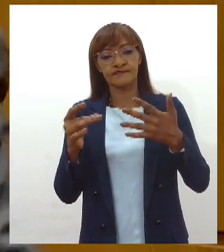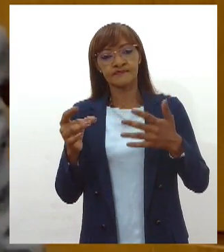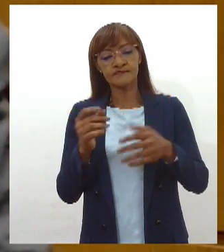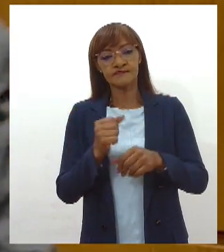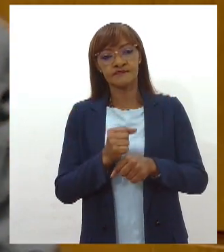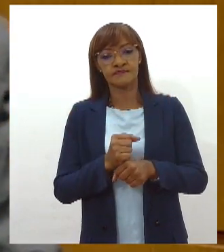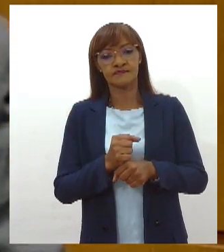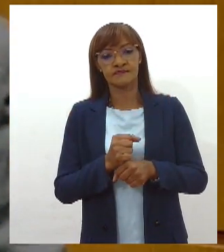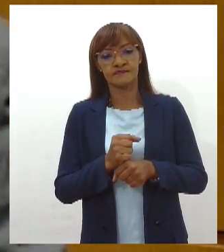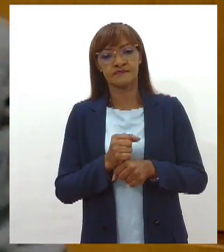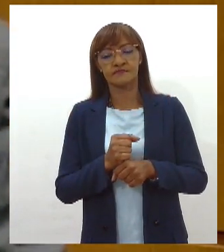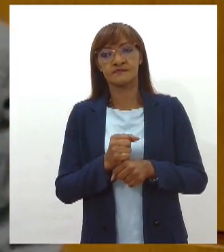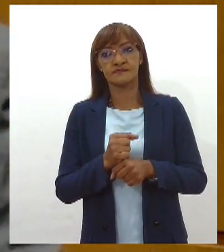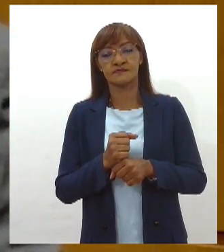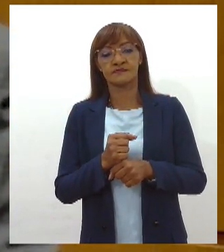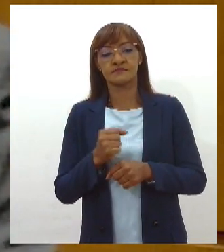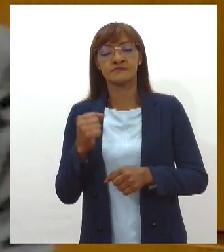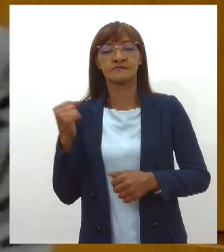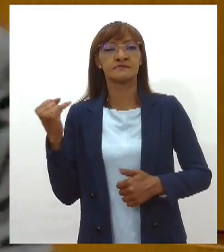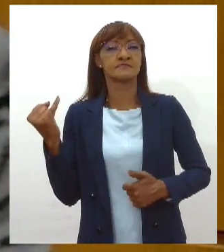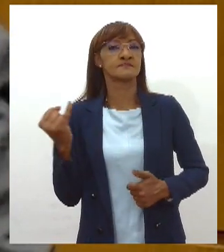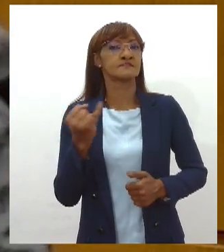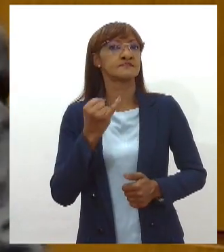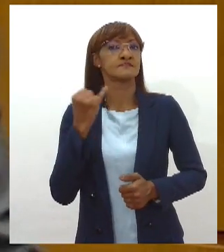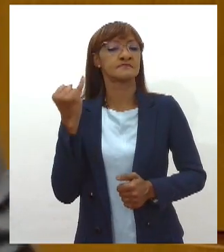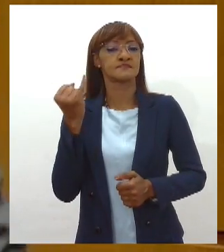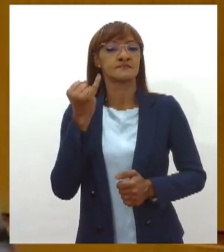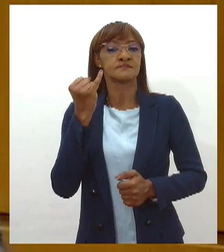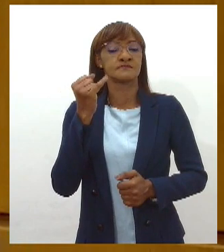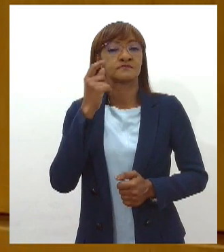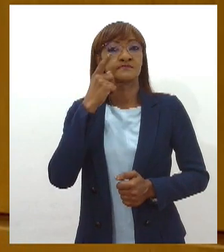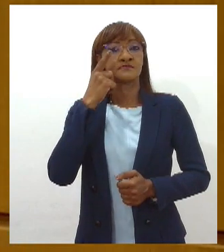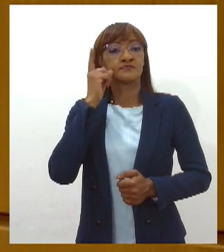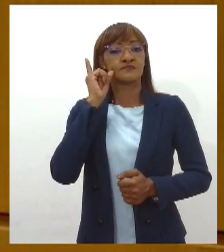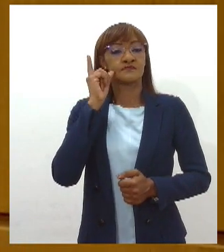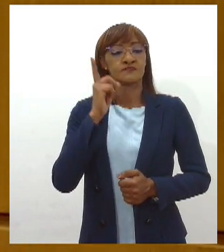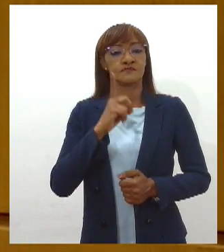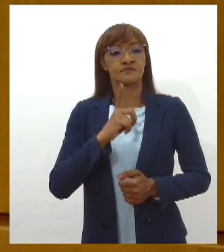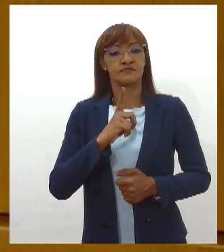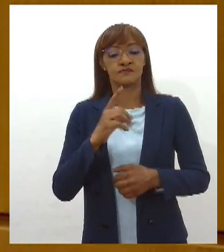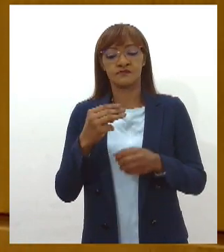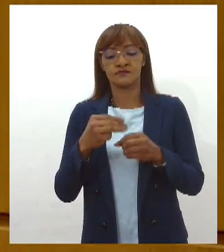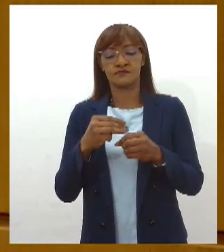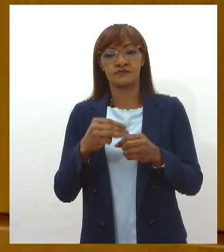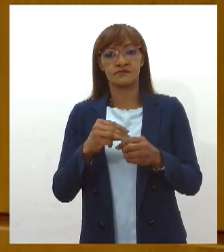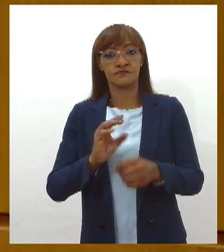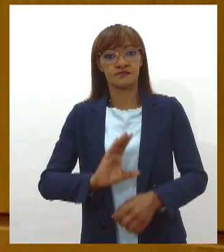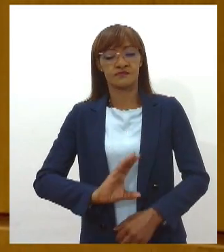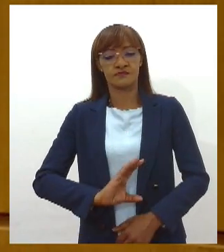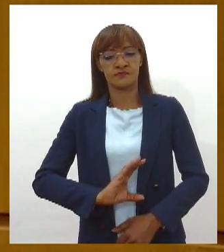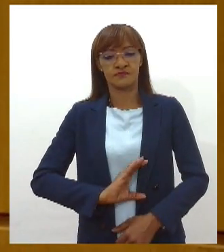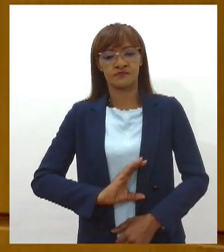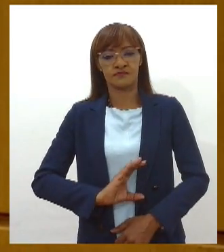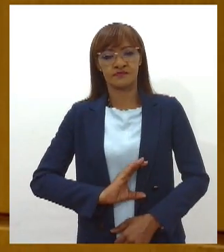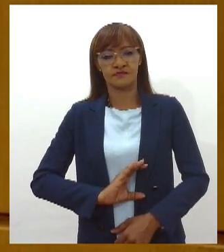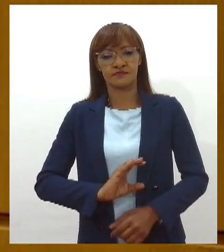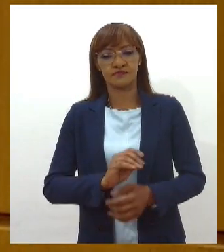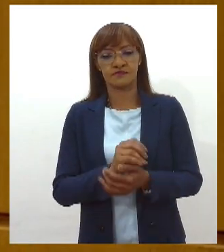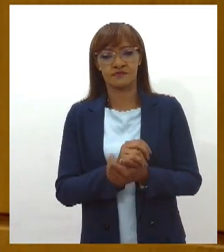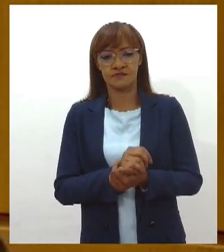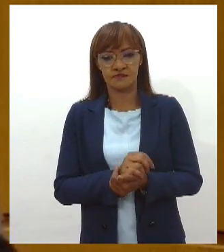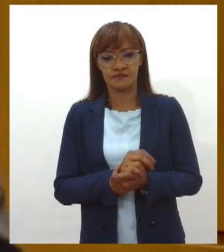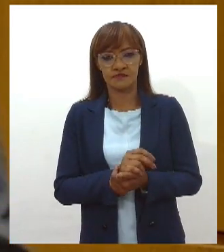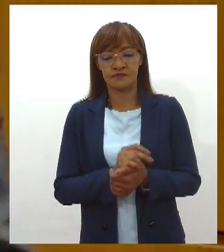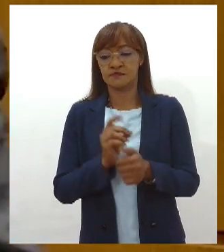importante que teve ontem na cidade de Capela. Primeiro, parabenizar a prefeita Silvani